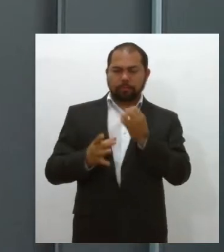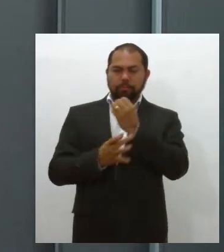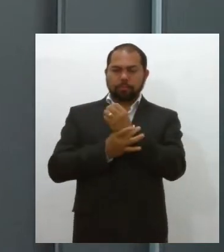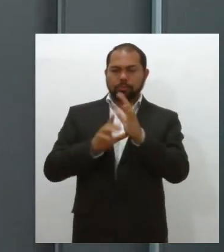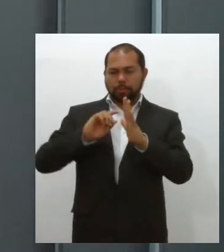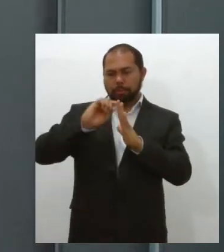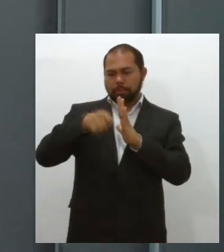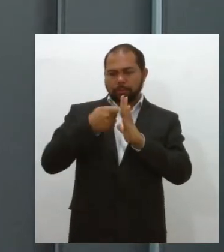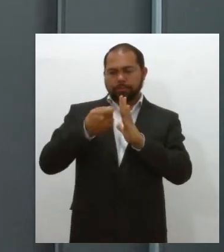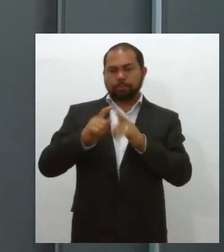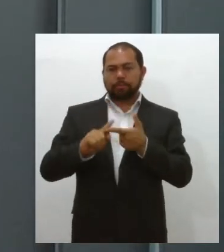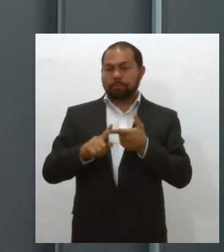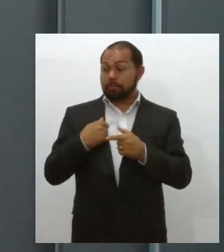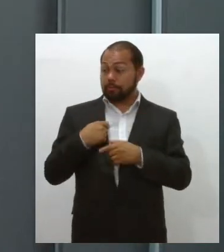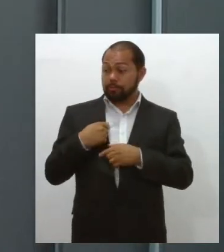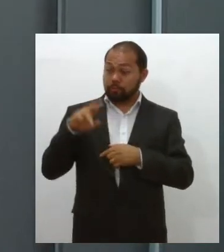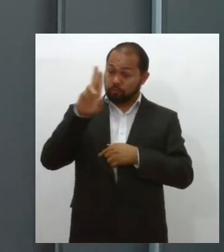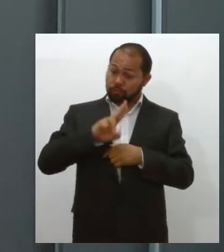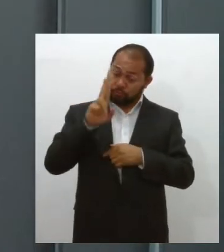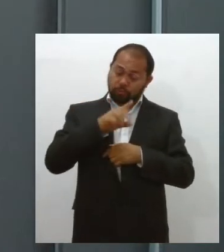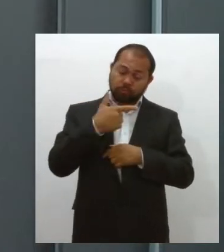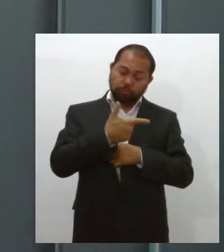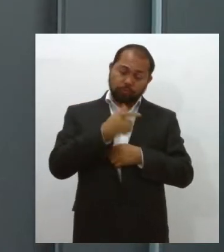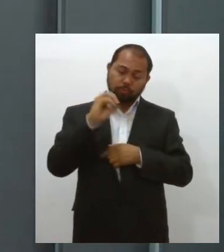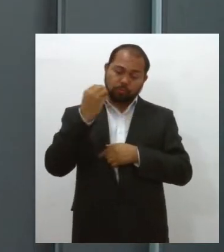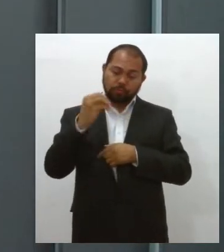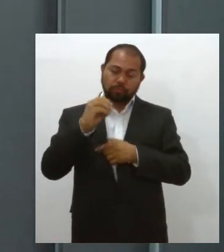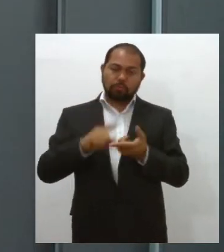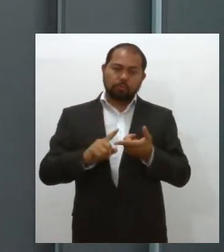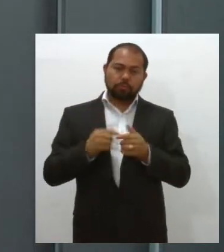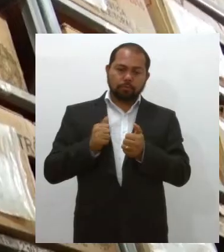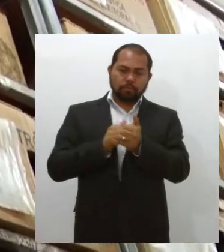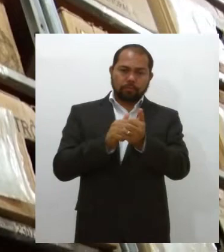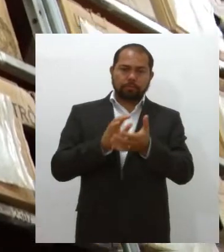que serão usadas no dia 2 de outubro. Acompanhe.